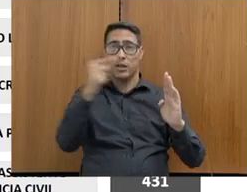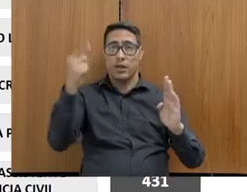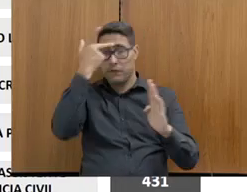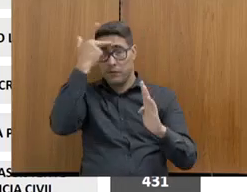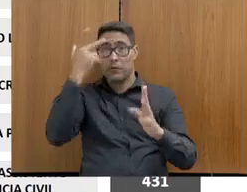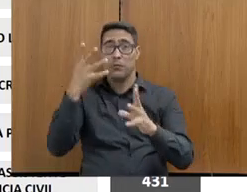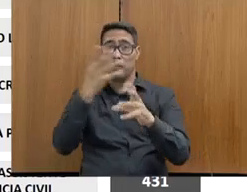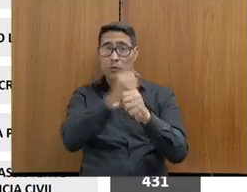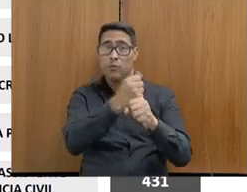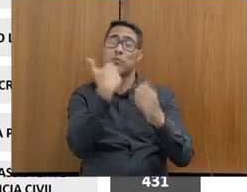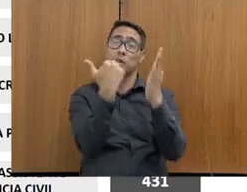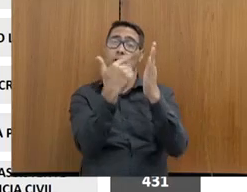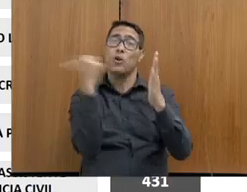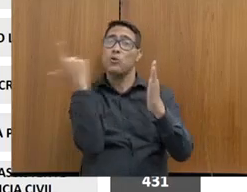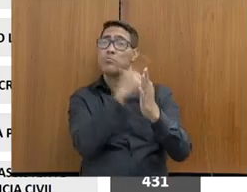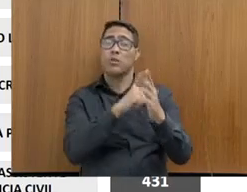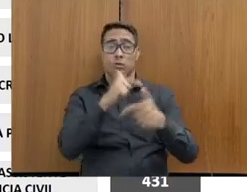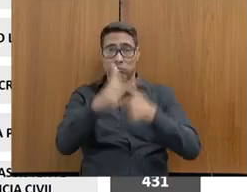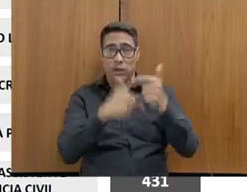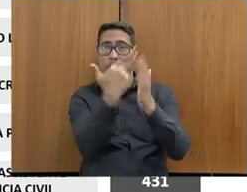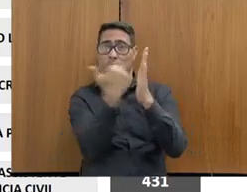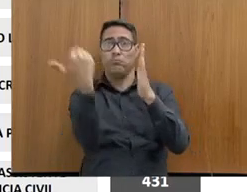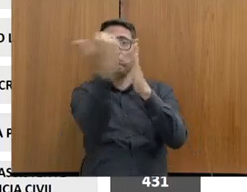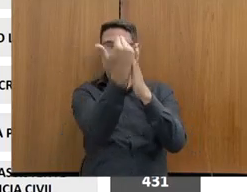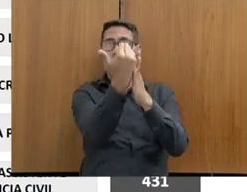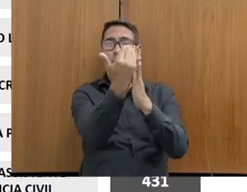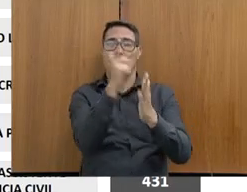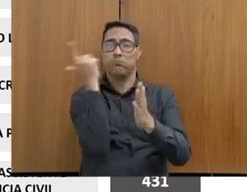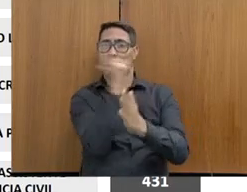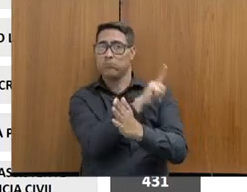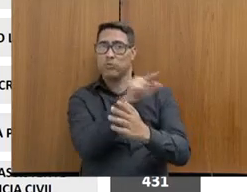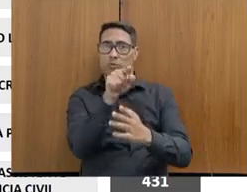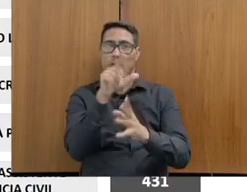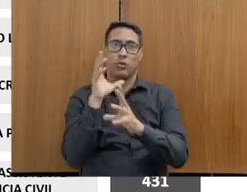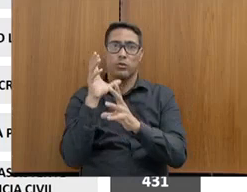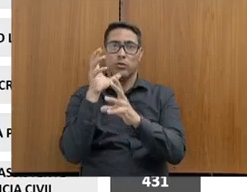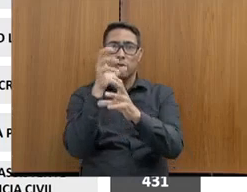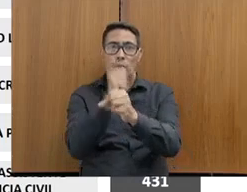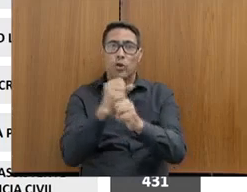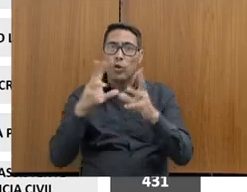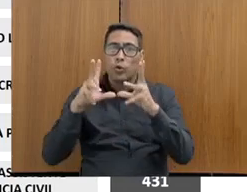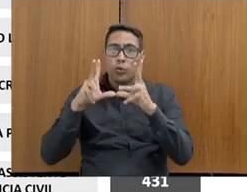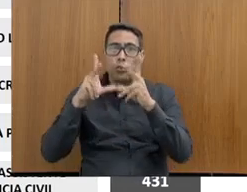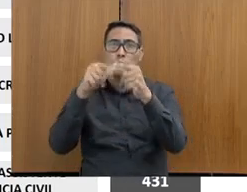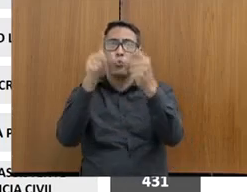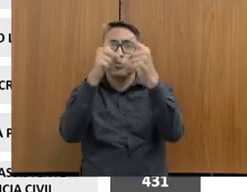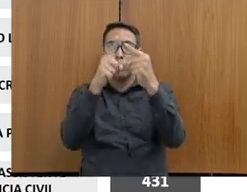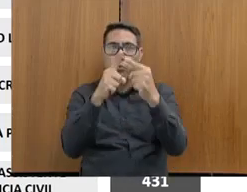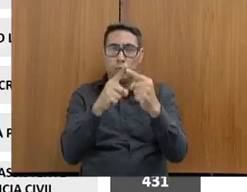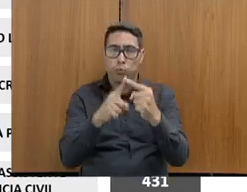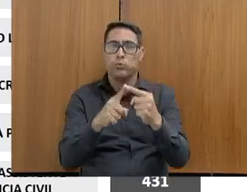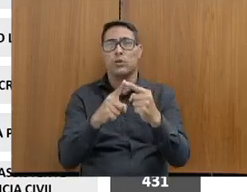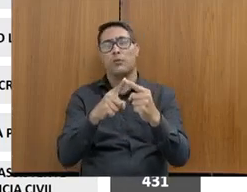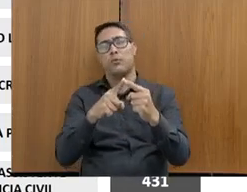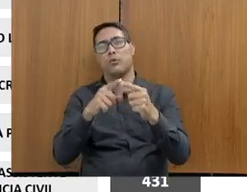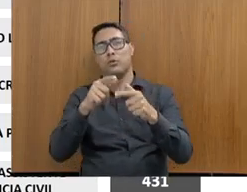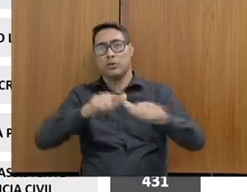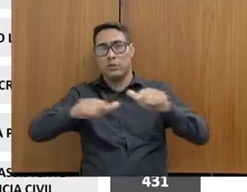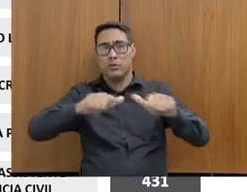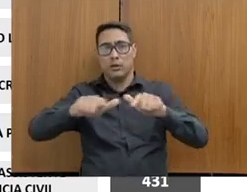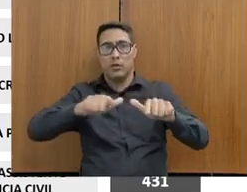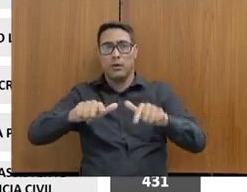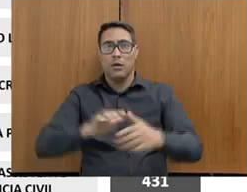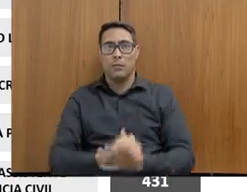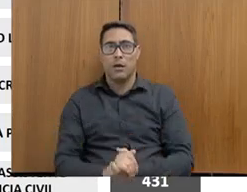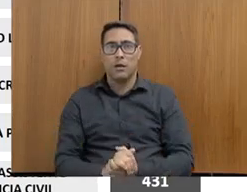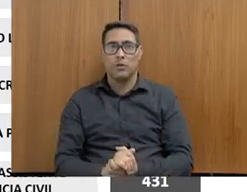administrativos é contabilizando aqui é todas as carreiras então né dentro